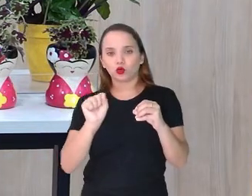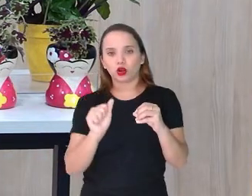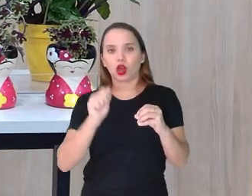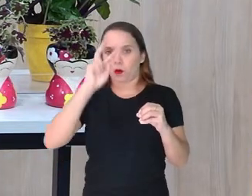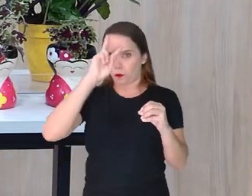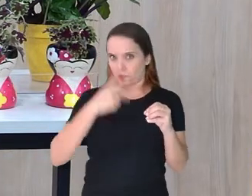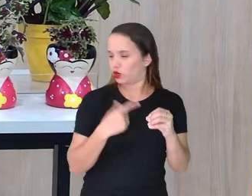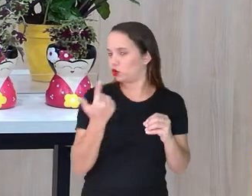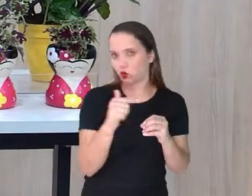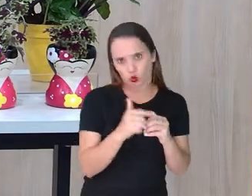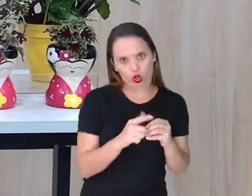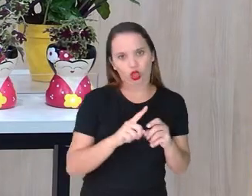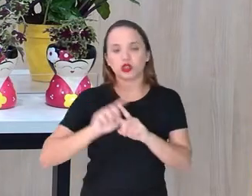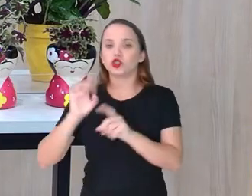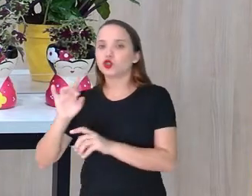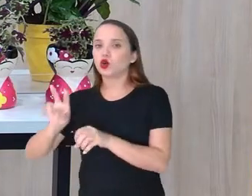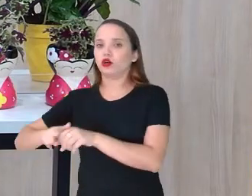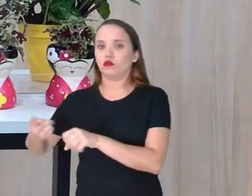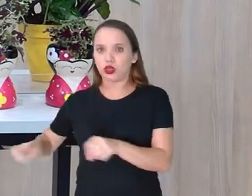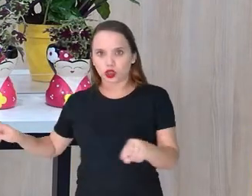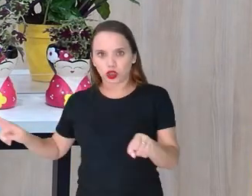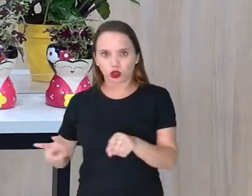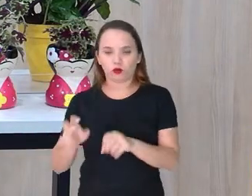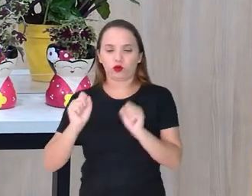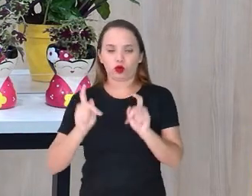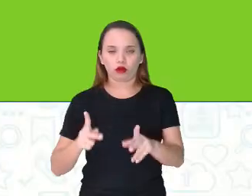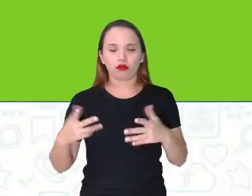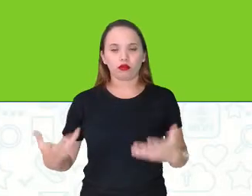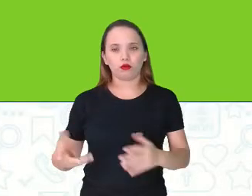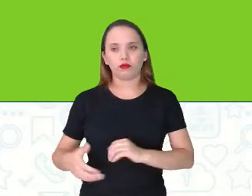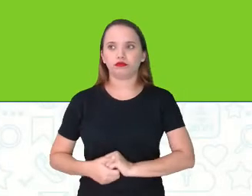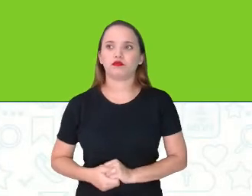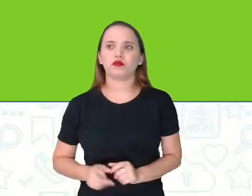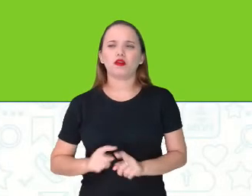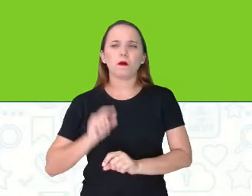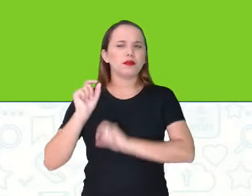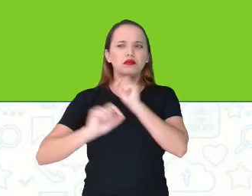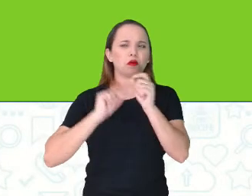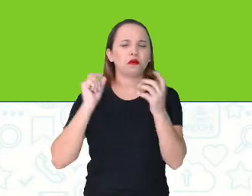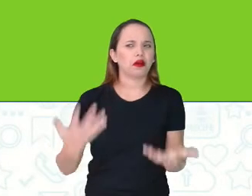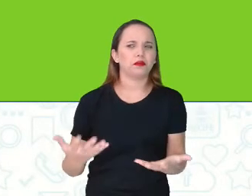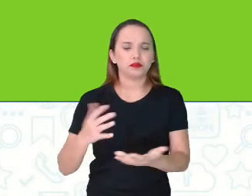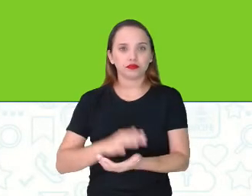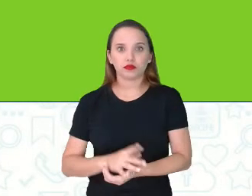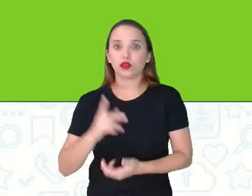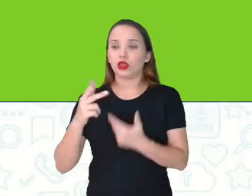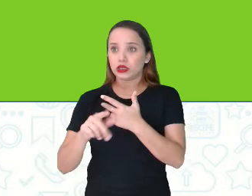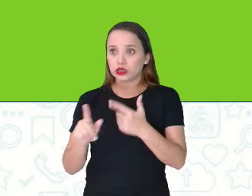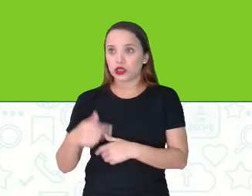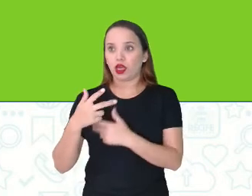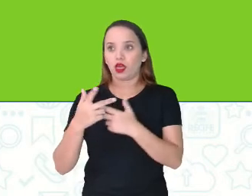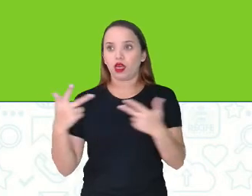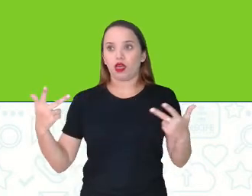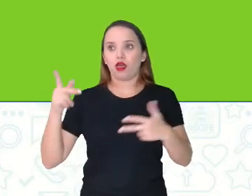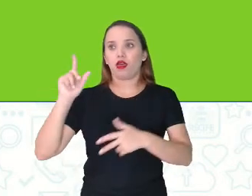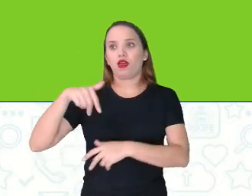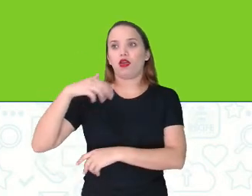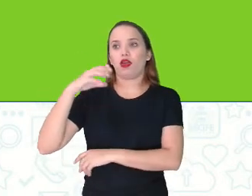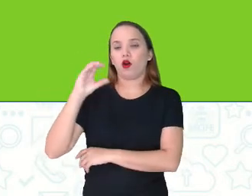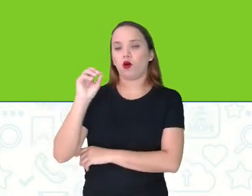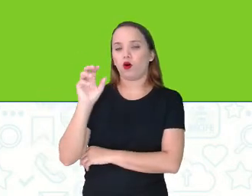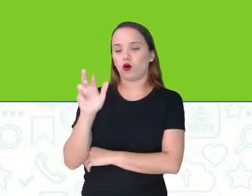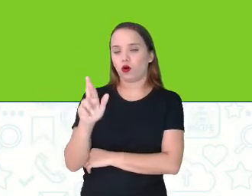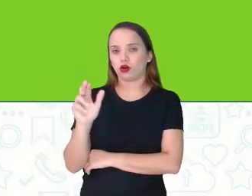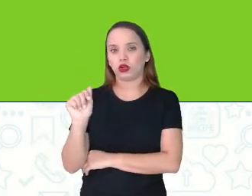que são cloroplastos, né? Então, são organelas presentes nas células dos organismos